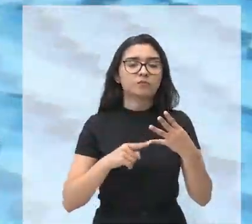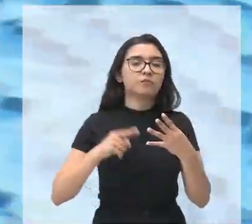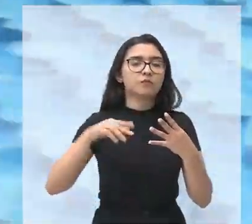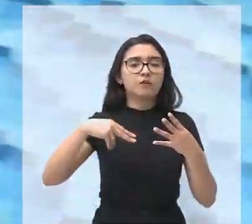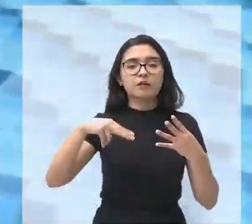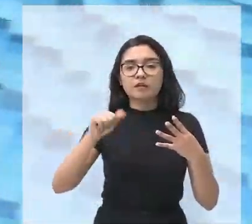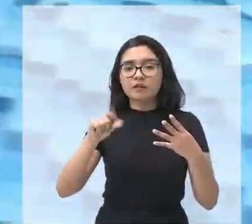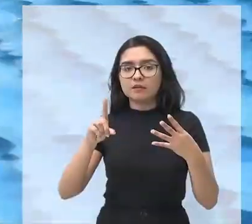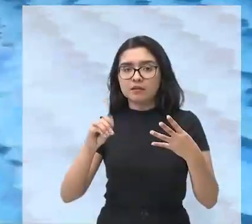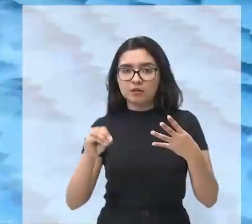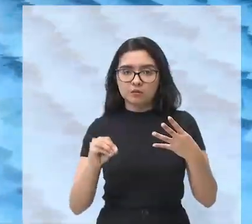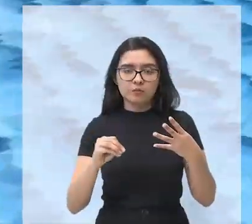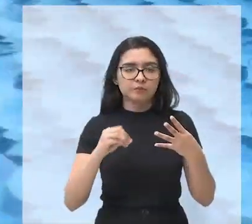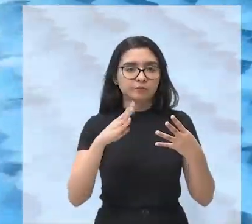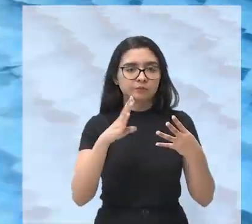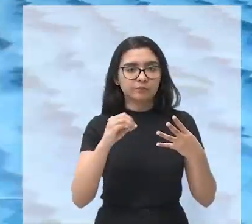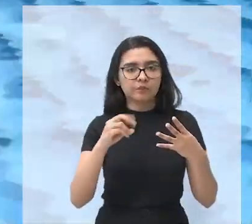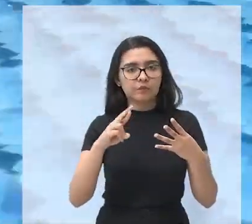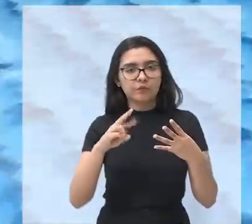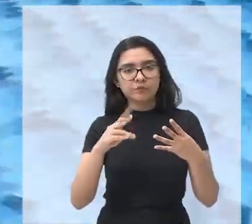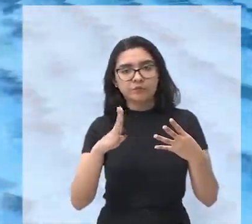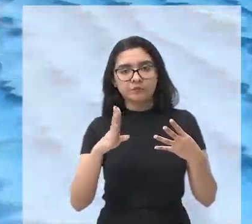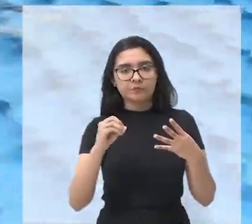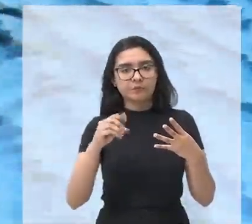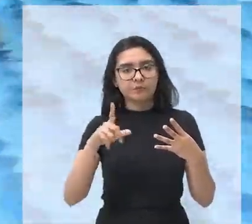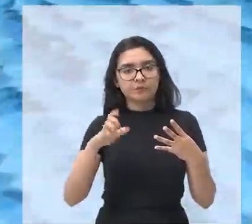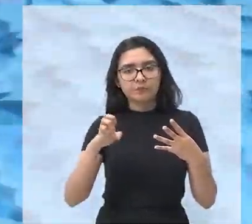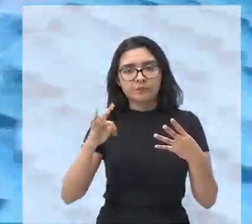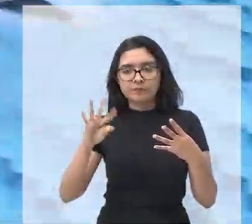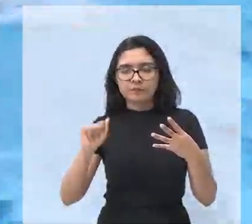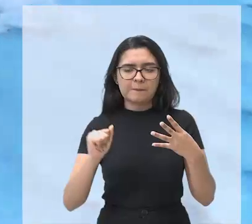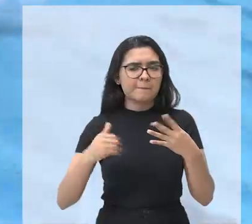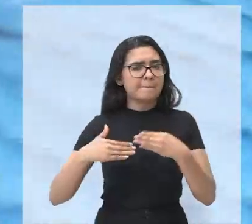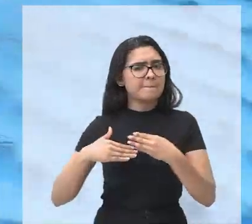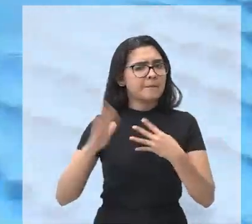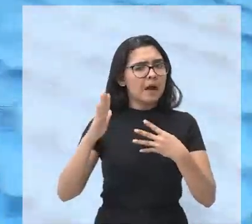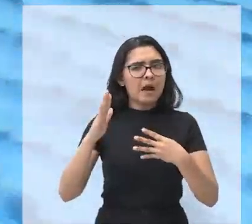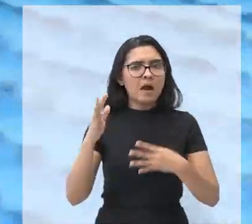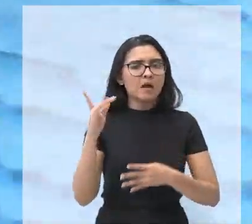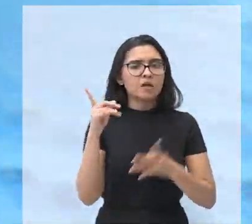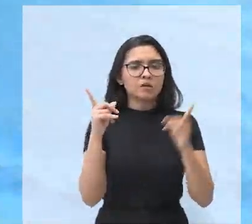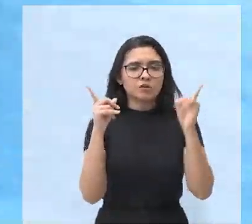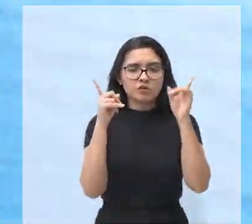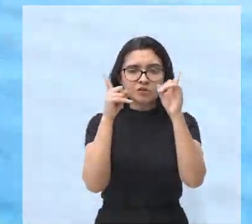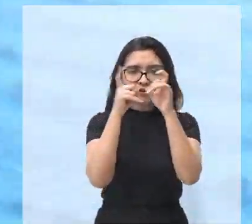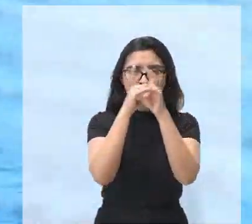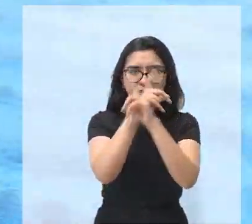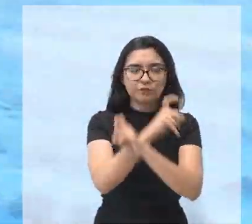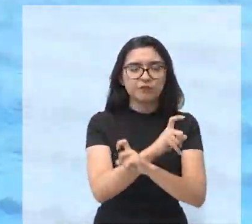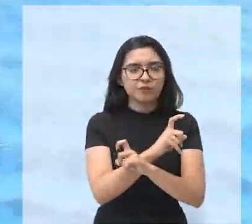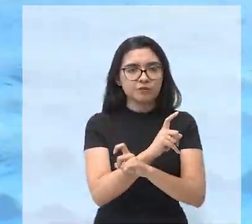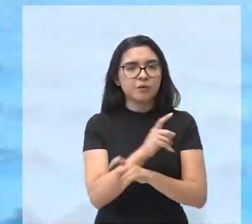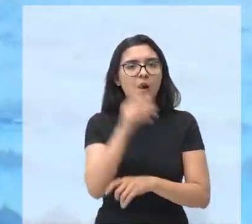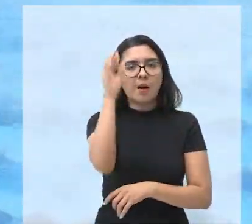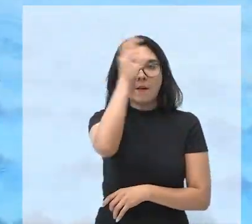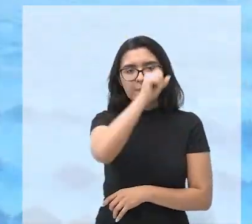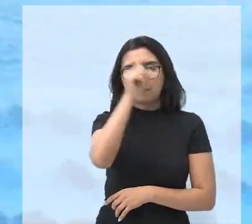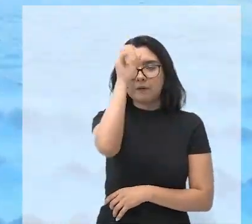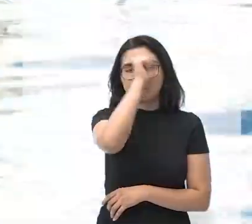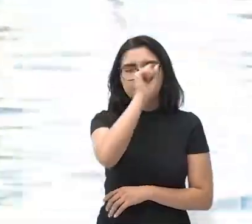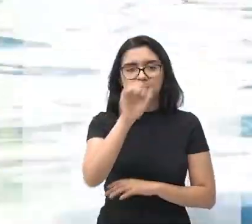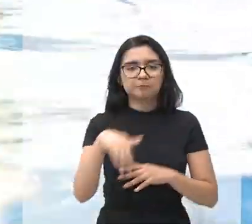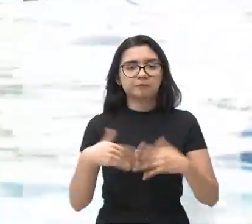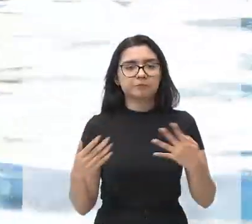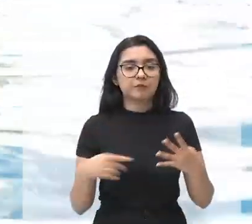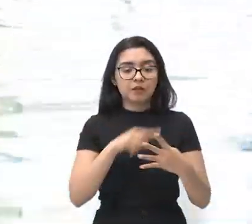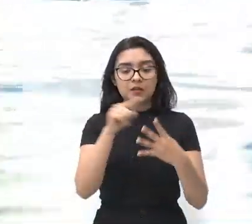vocês é o nado borboleta. Esse é o mais difícil de ser aprendido. Então, ele